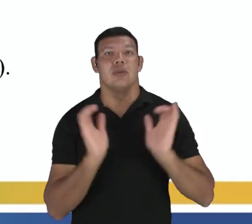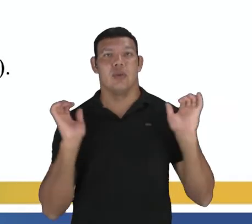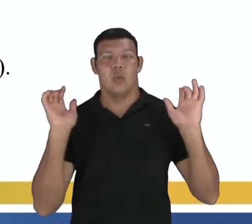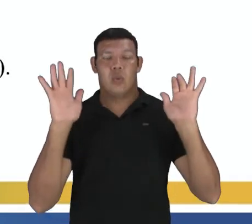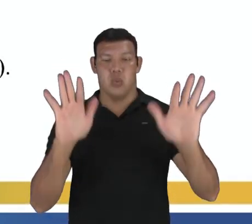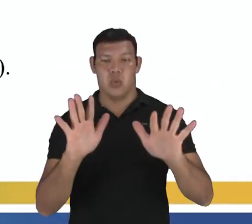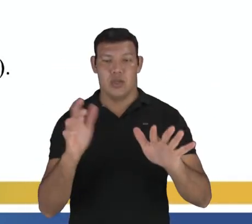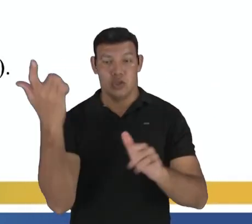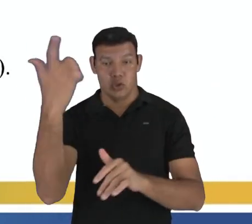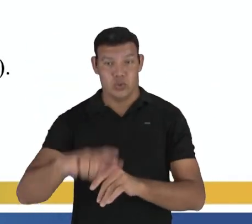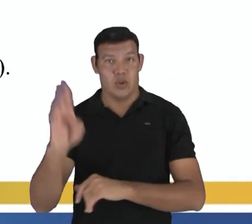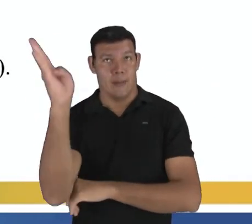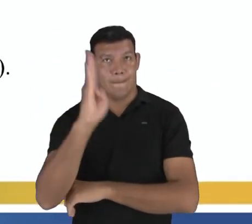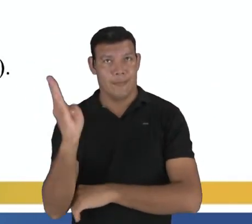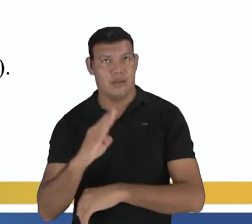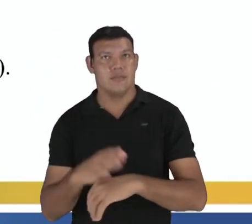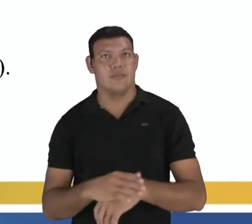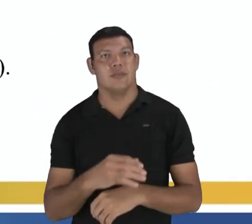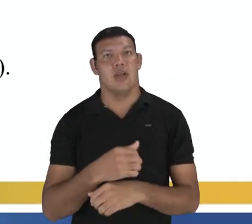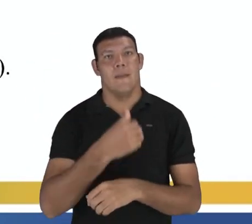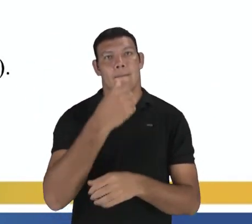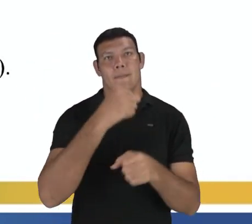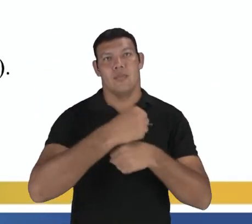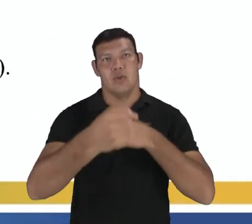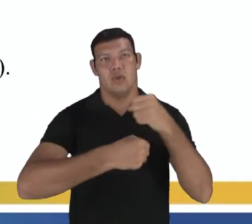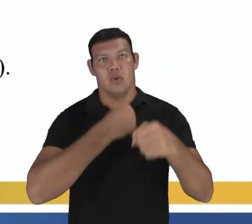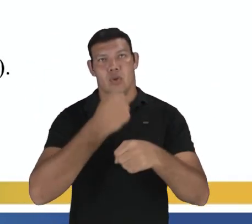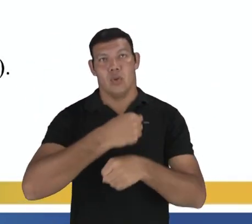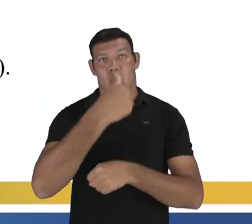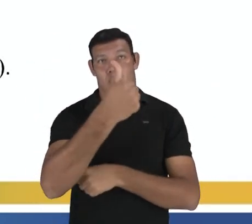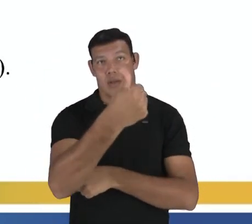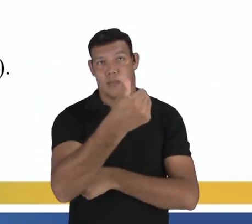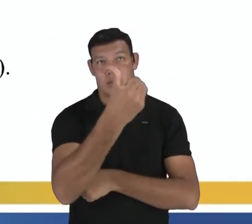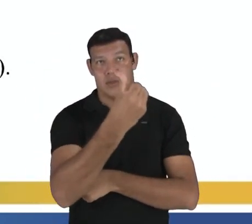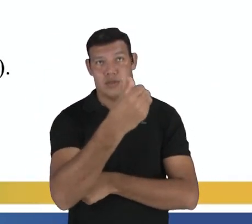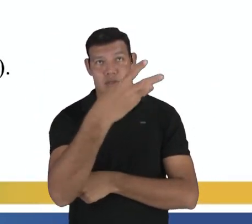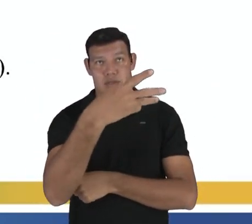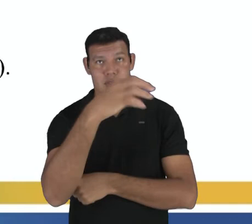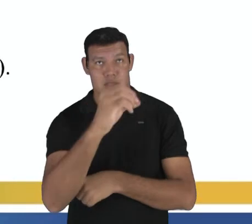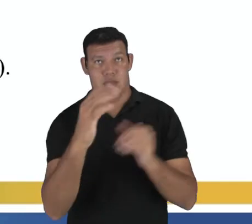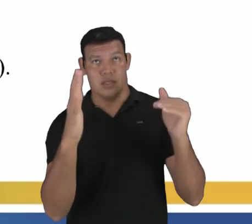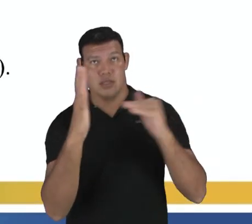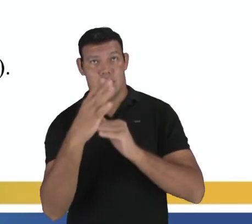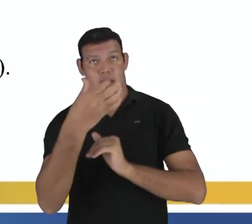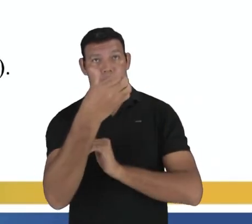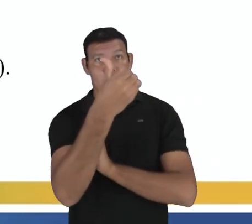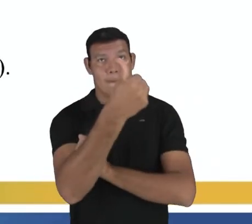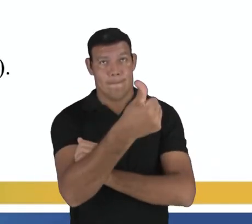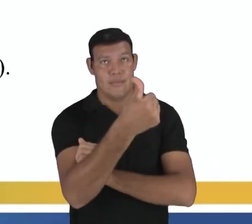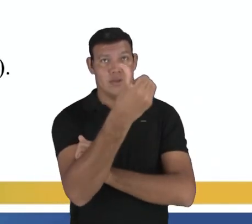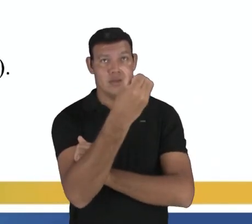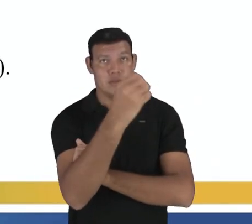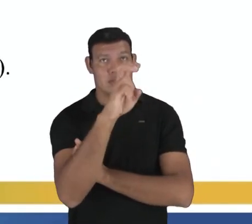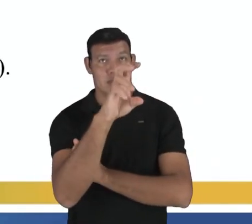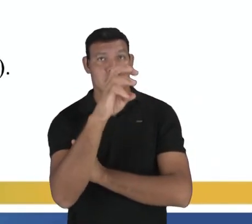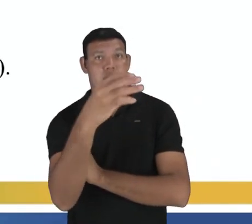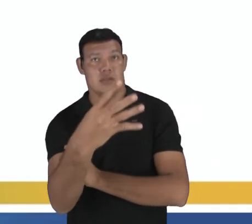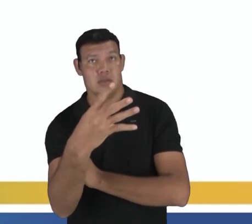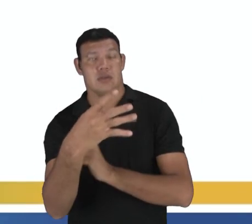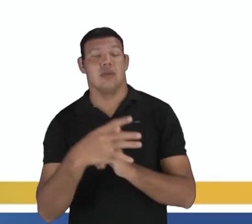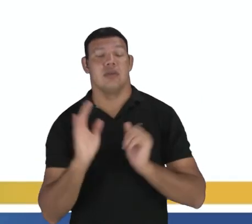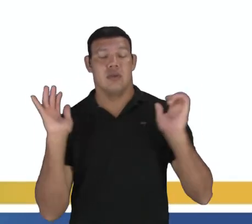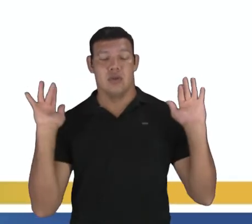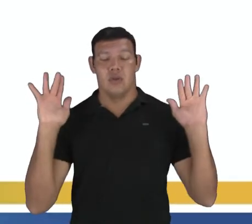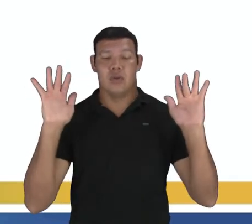invasão, né, holandesa em Pernambuco, tá, pessoal? O maior centro mundial aí dessa produção, né? E durante esse tempo